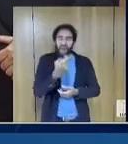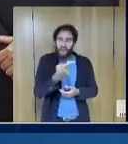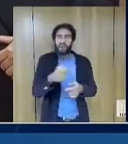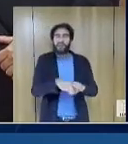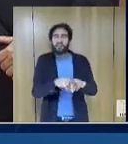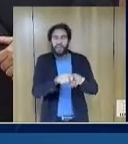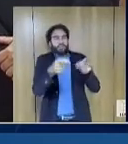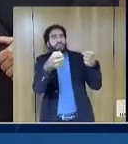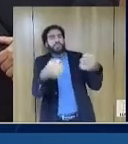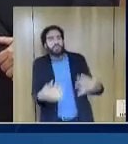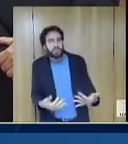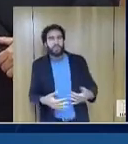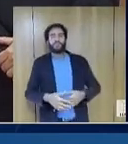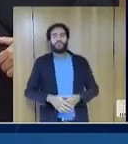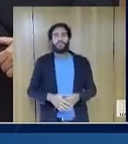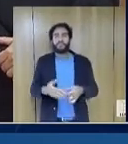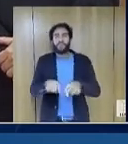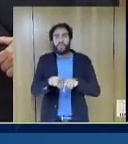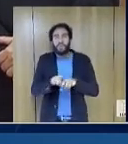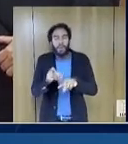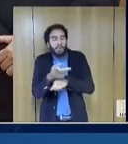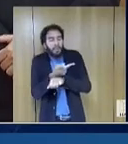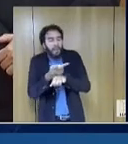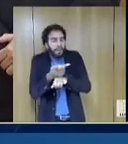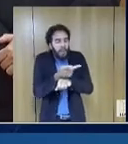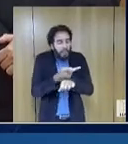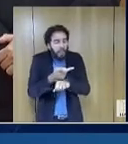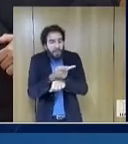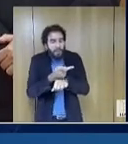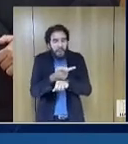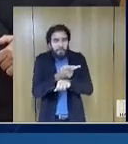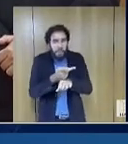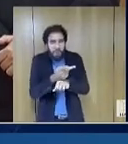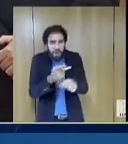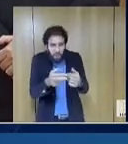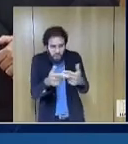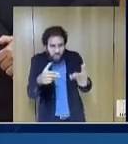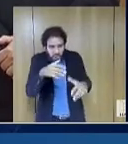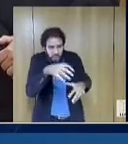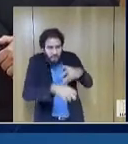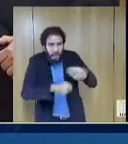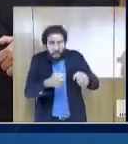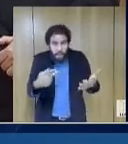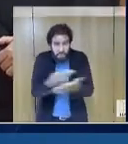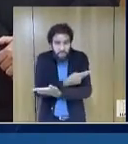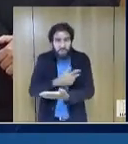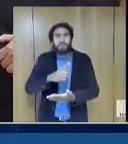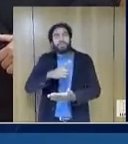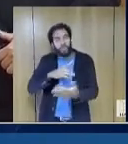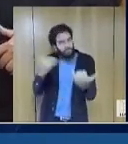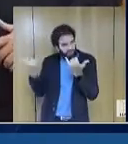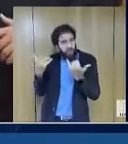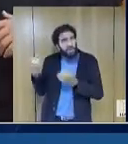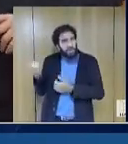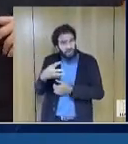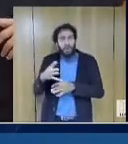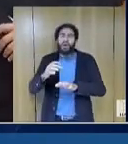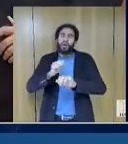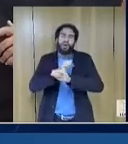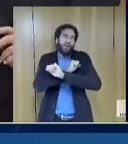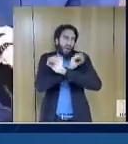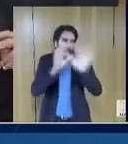delação ainda está em segredo de justiça. A gente precisa saber, por exemplo, o que o Elcio de Queiroz foi fazer lá no dia em que a Marielle foi